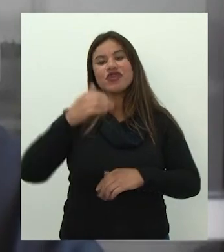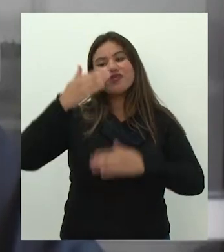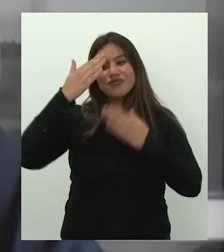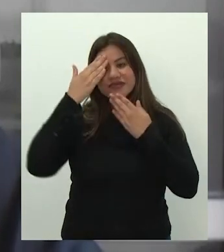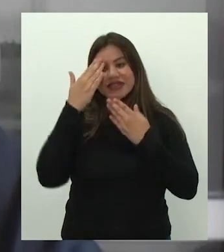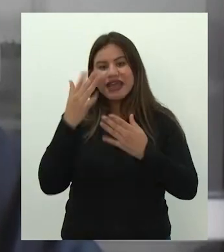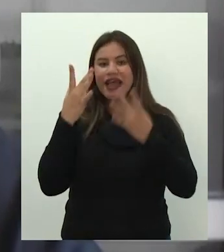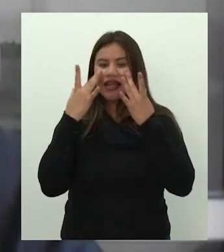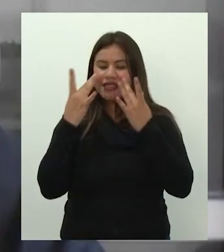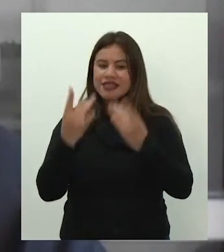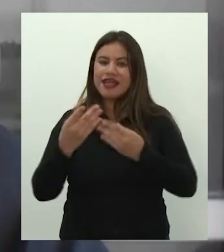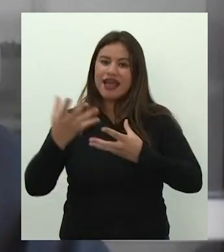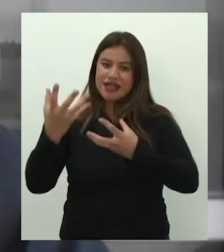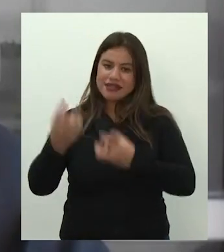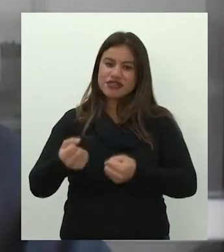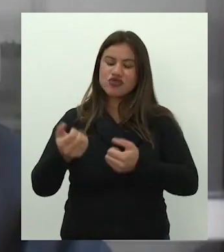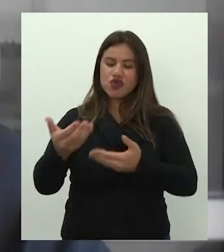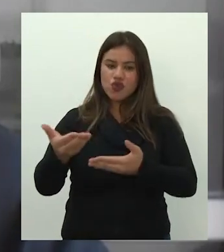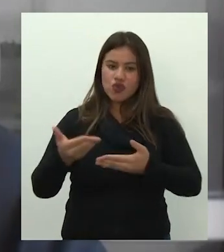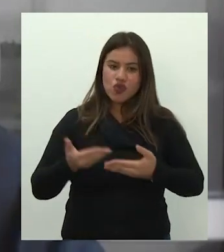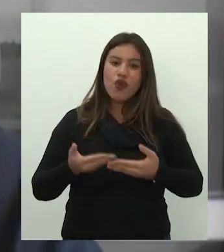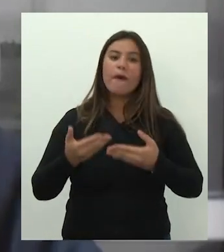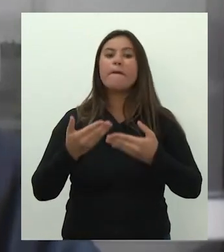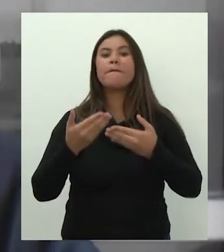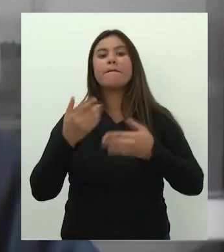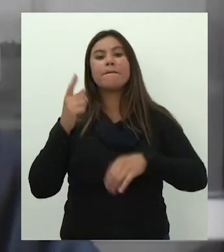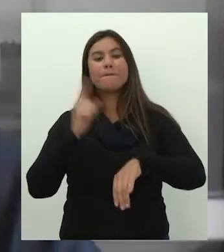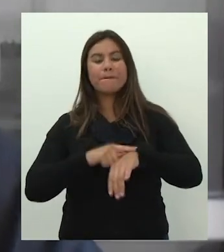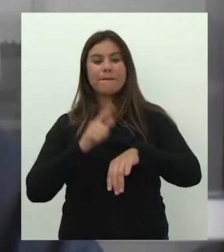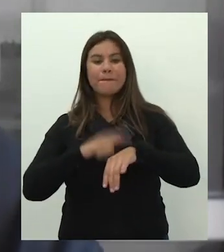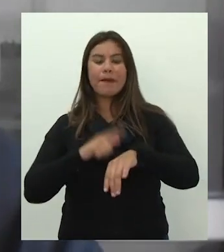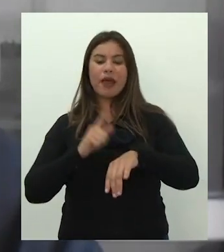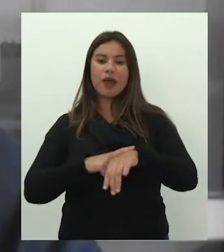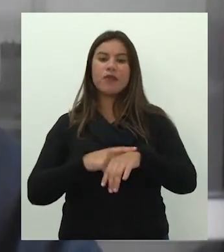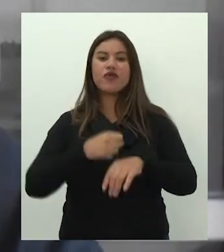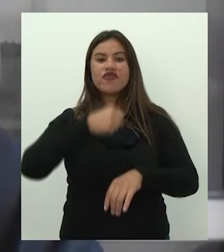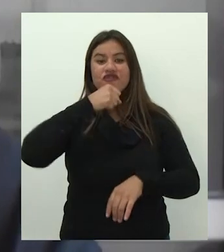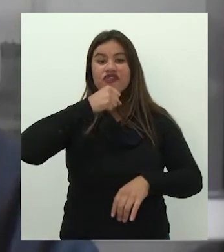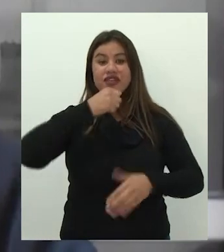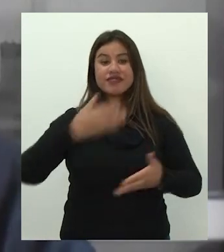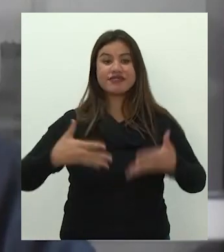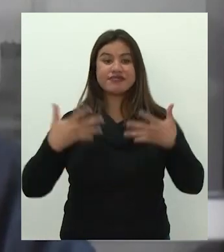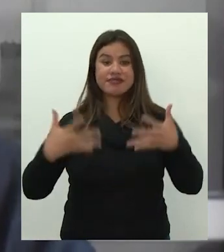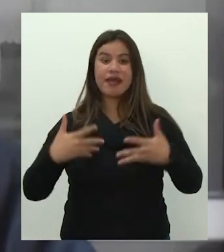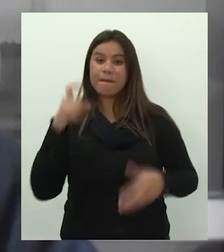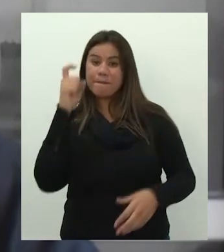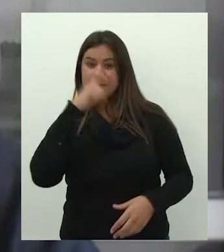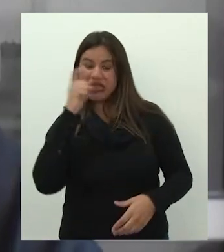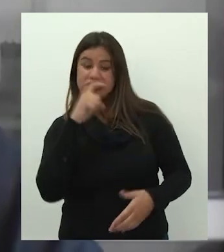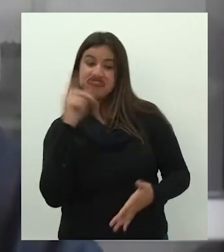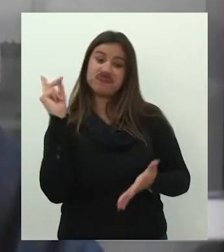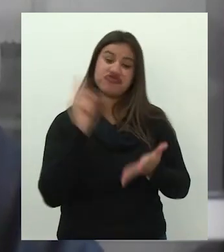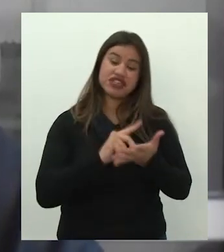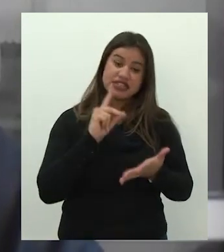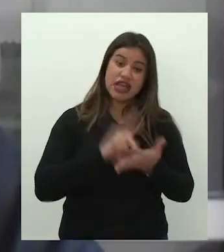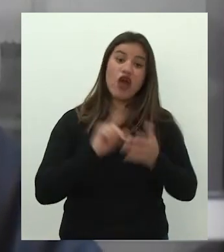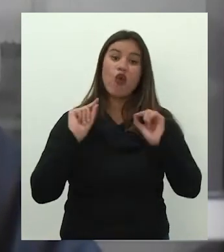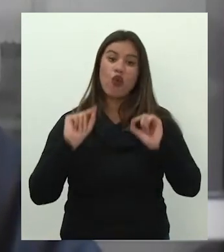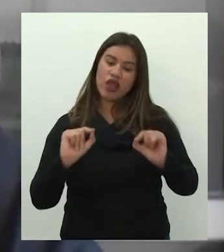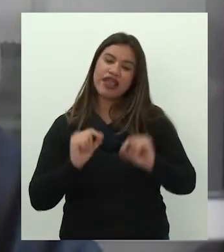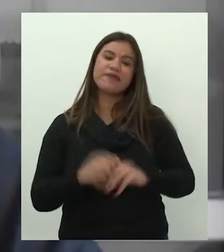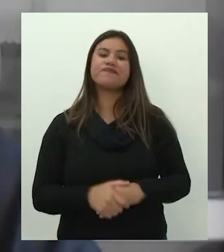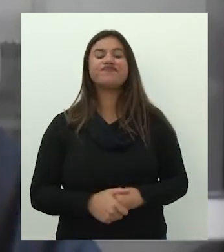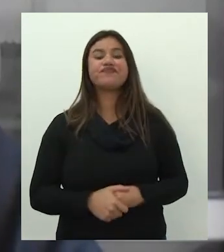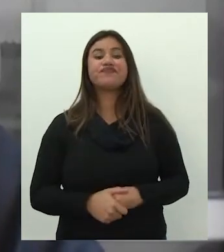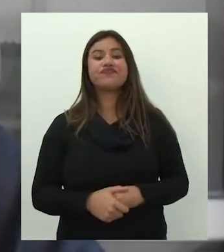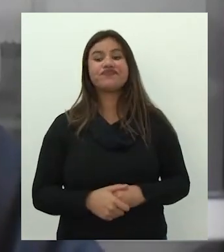cedeu aqui ao nosso convite, o seu tempo, para falar sobre envelhecimento ativo, sobre os mitos sobre envelhecimento. Como eu comentei,